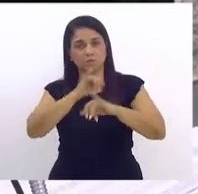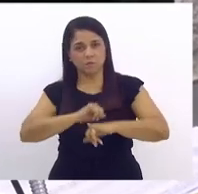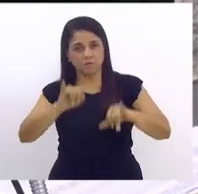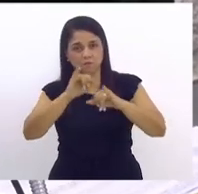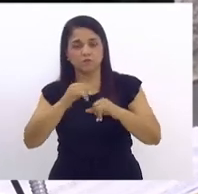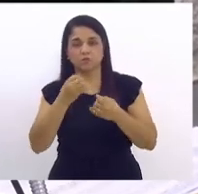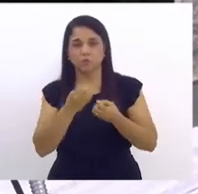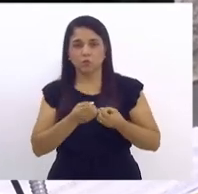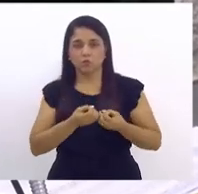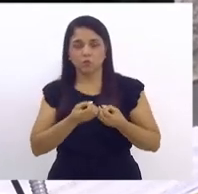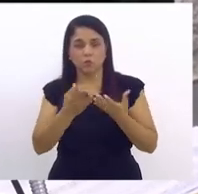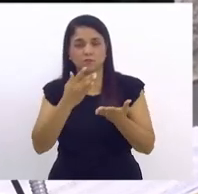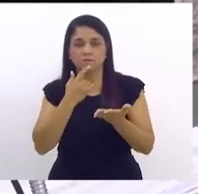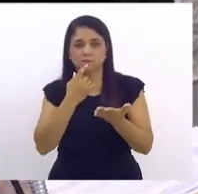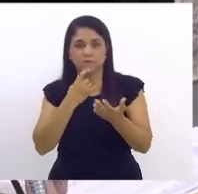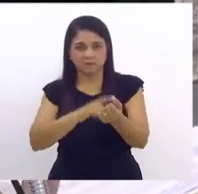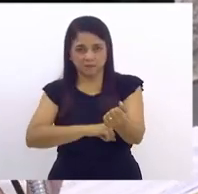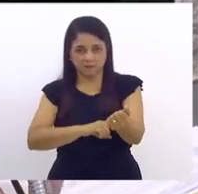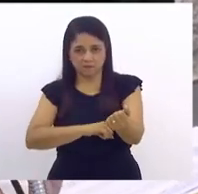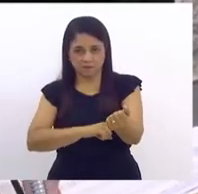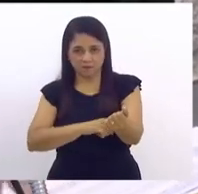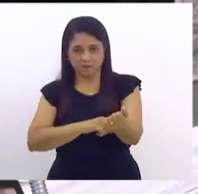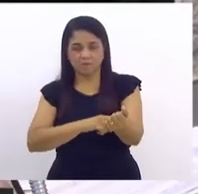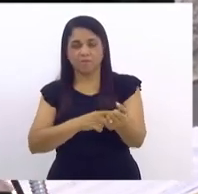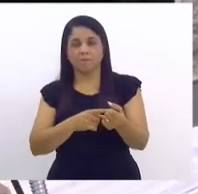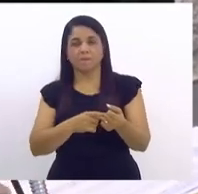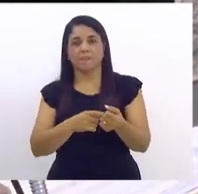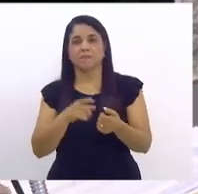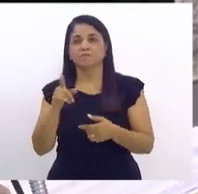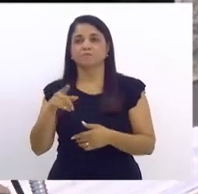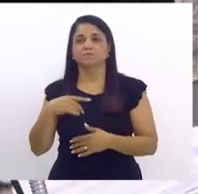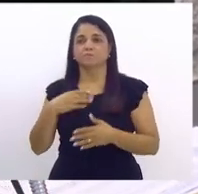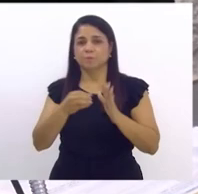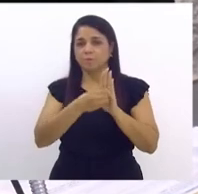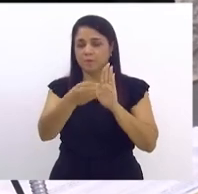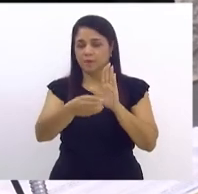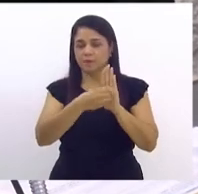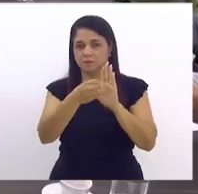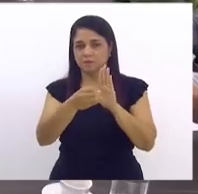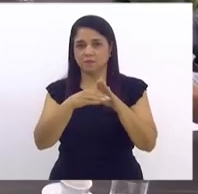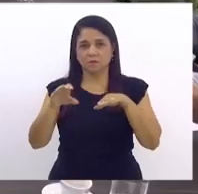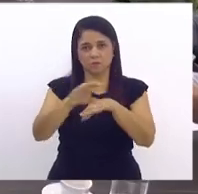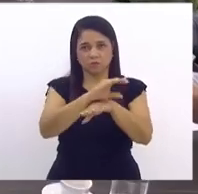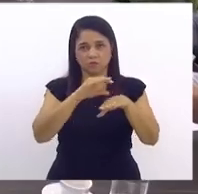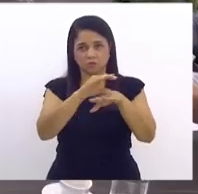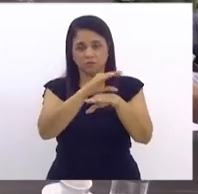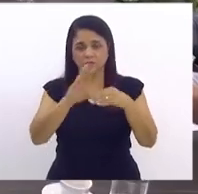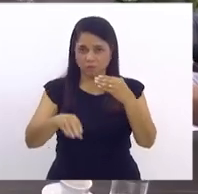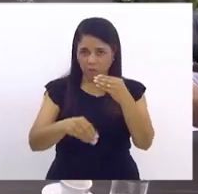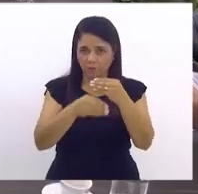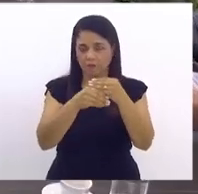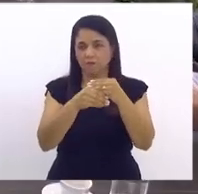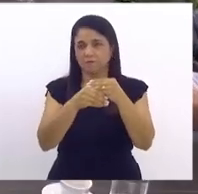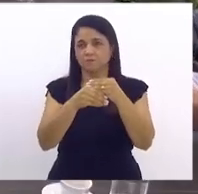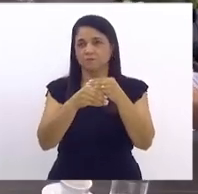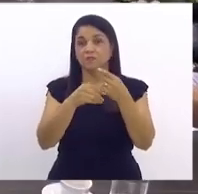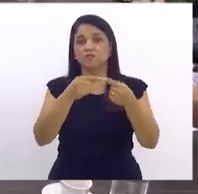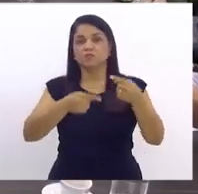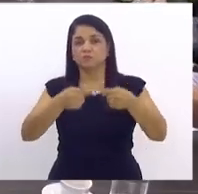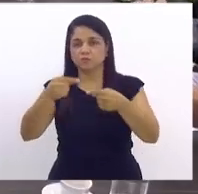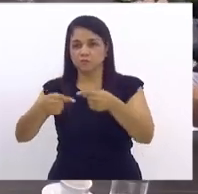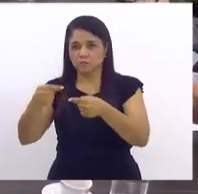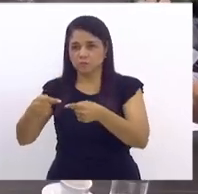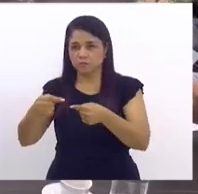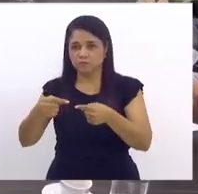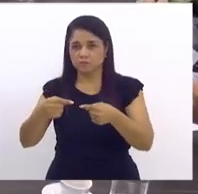sangue. O parecer, deputado Felipe Ramos. Parecer pela constitucionalidade com emendas. Em discussão? Só